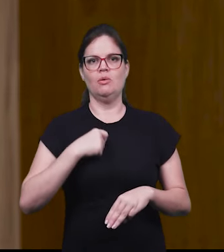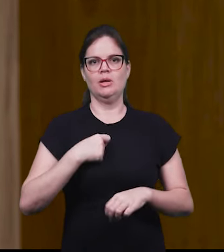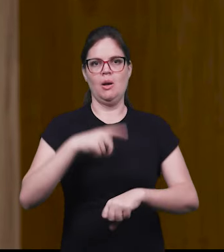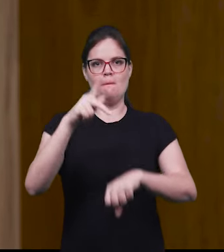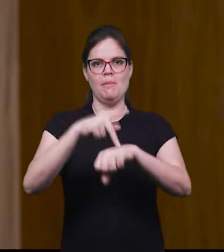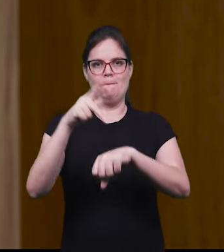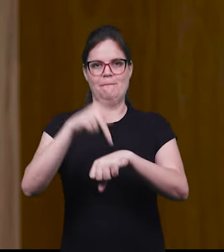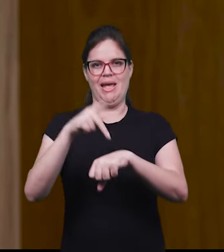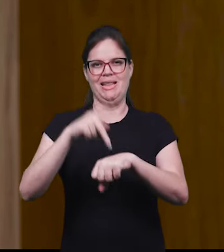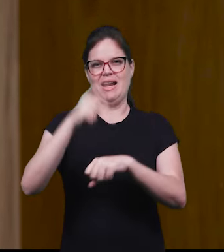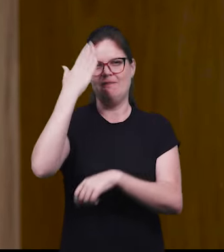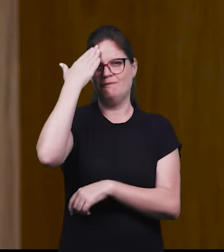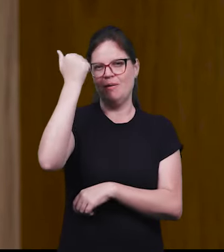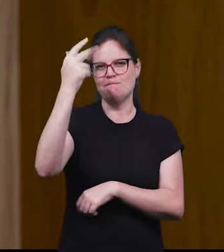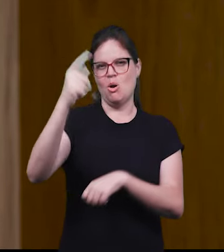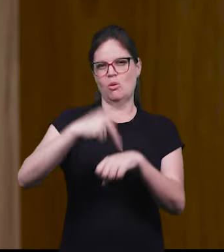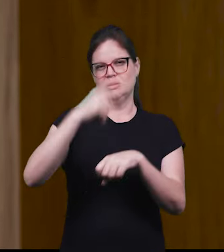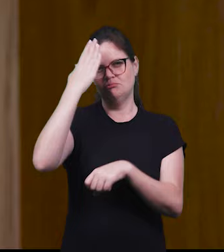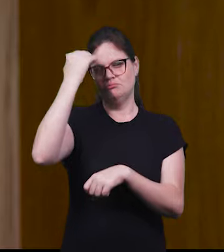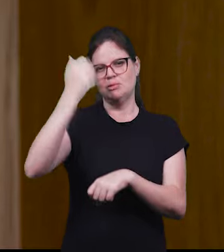pedra Rosetta,